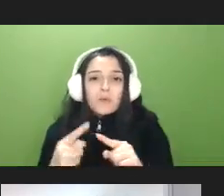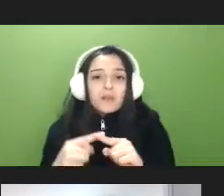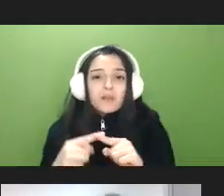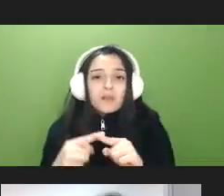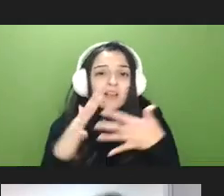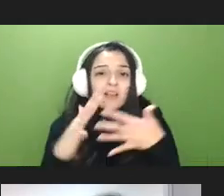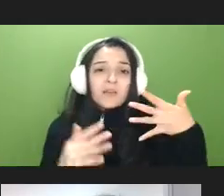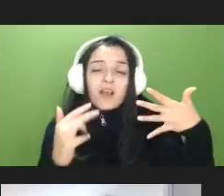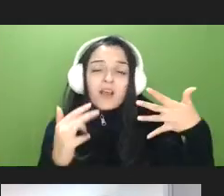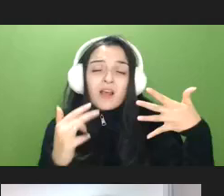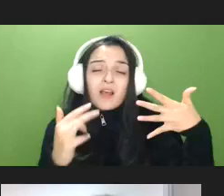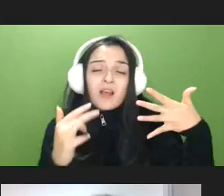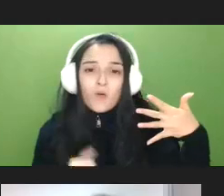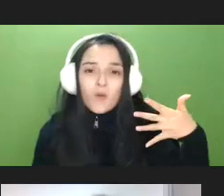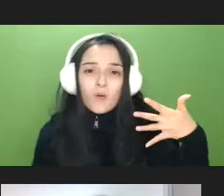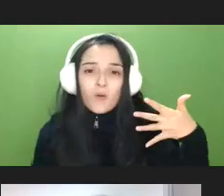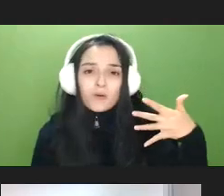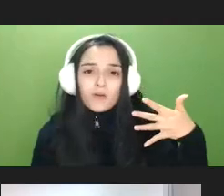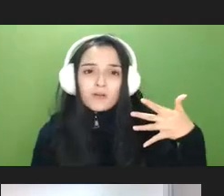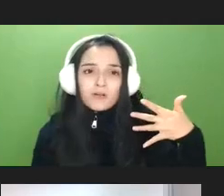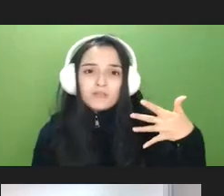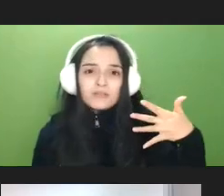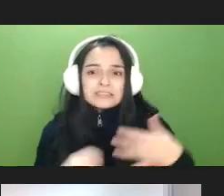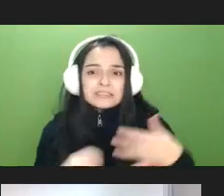gera uma certa insegurança, né? Será que eu vou conseguir